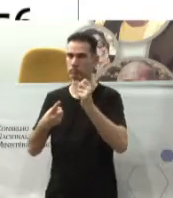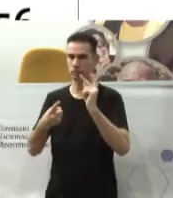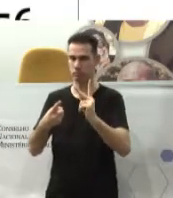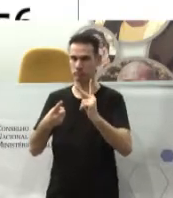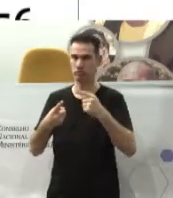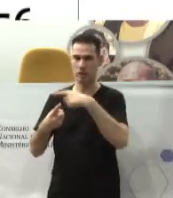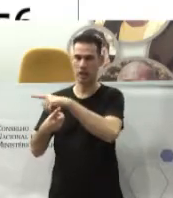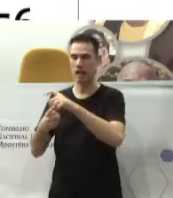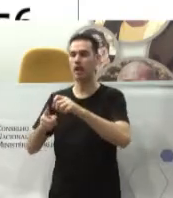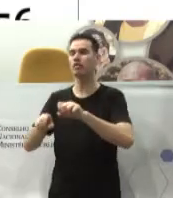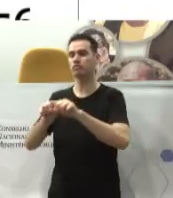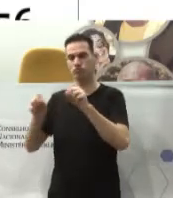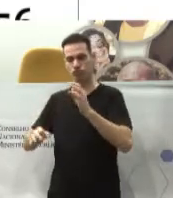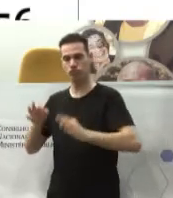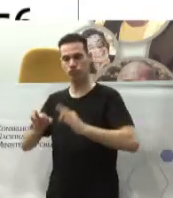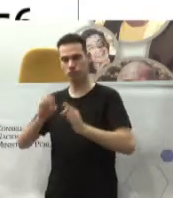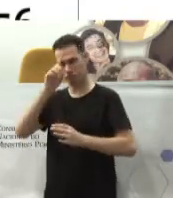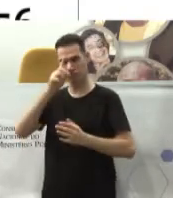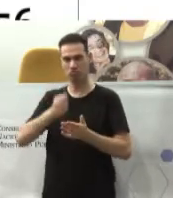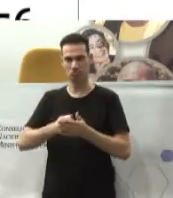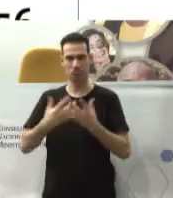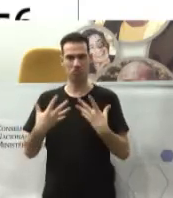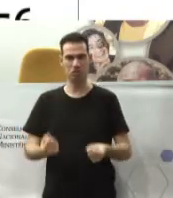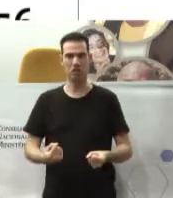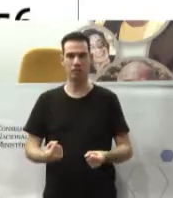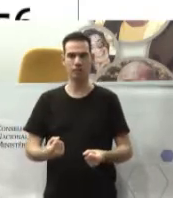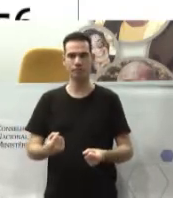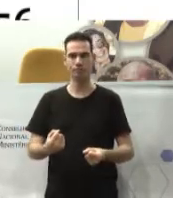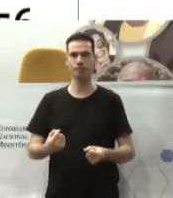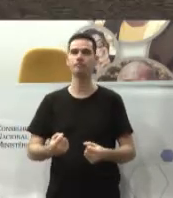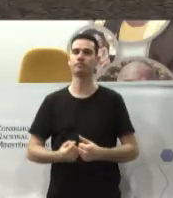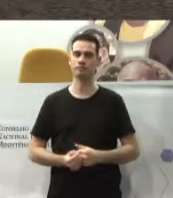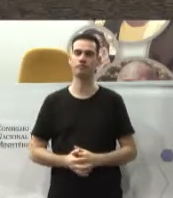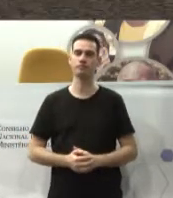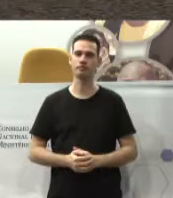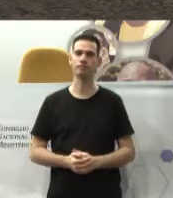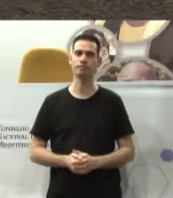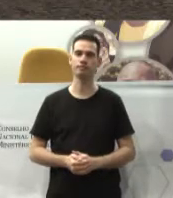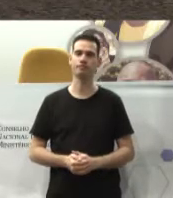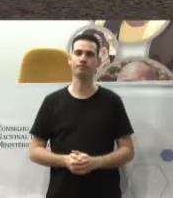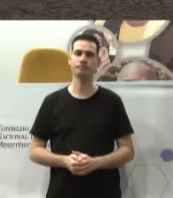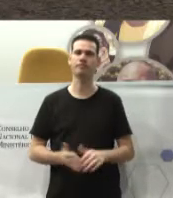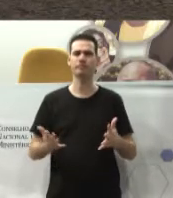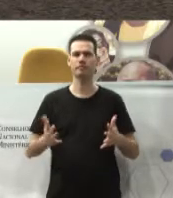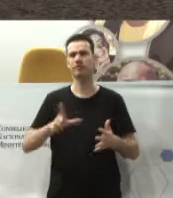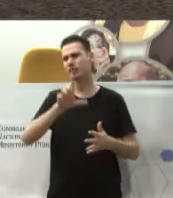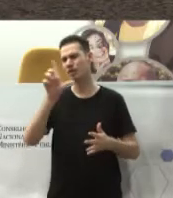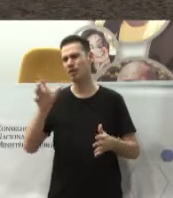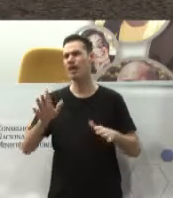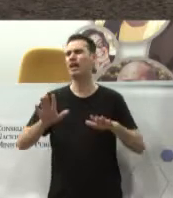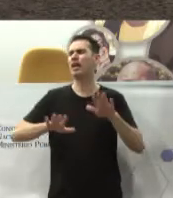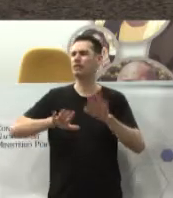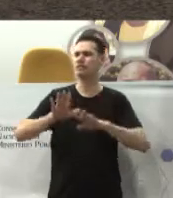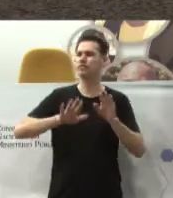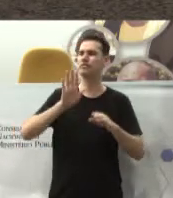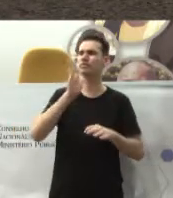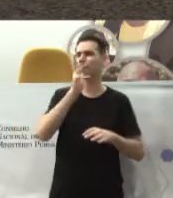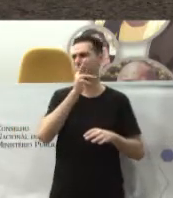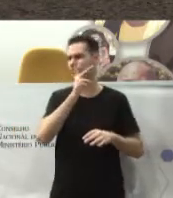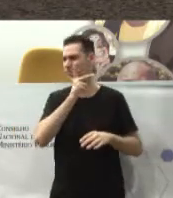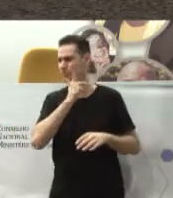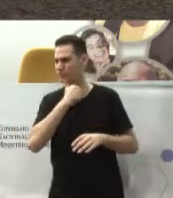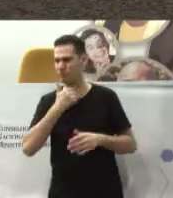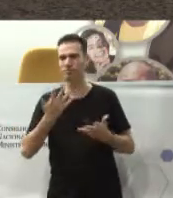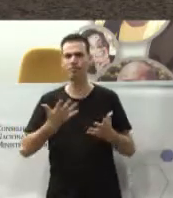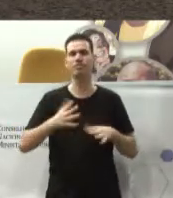concessão judicial dos medicamentos não incorporados em ato normativo do SUS. Claro que isso é. O acórdão traz uma autoridade insta e ela